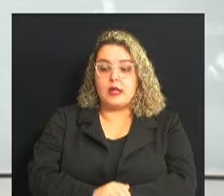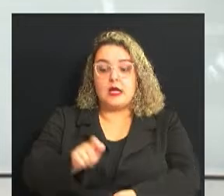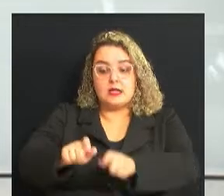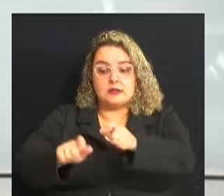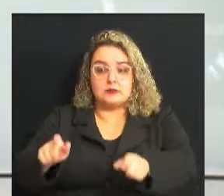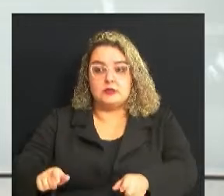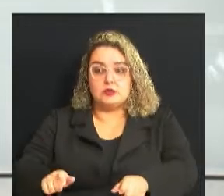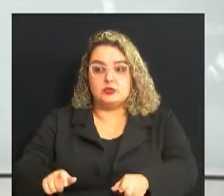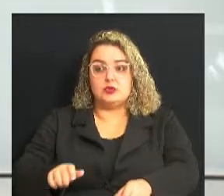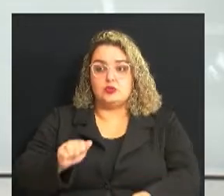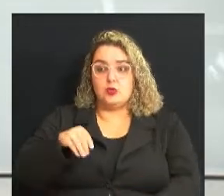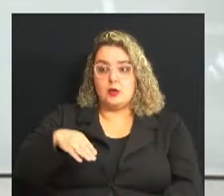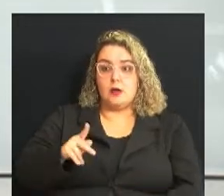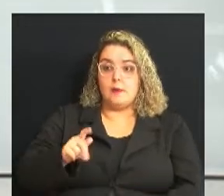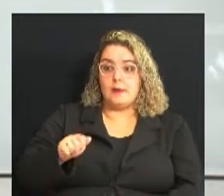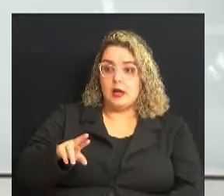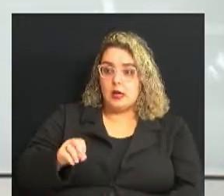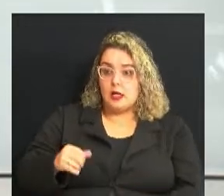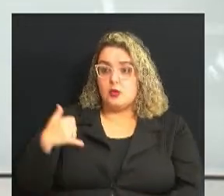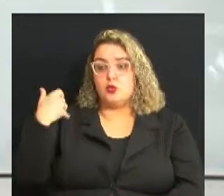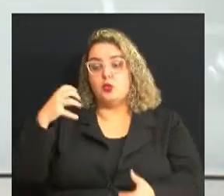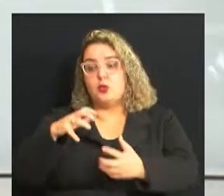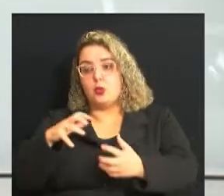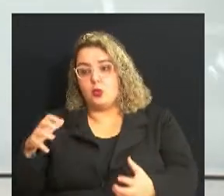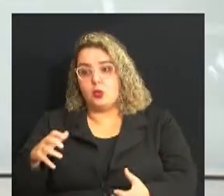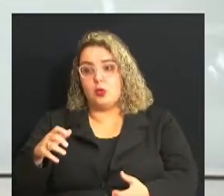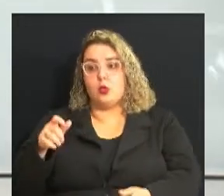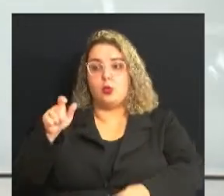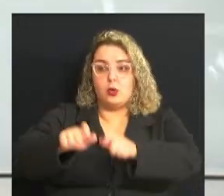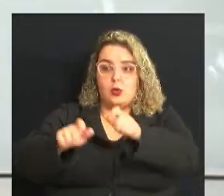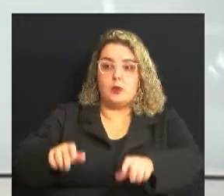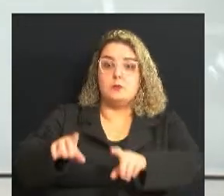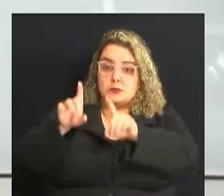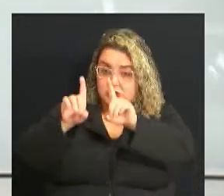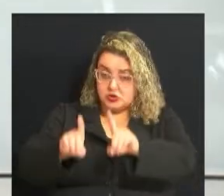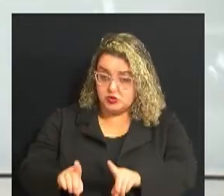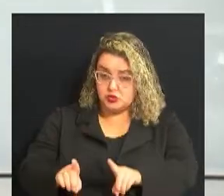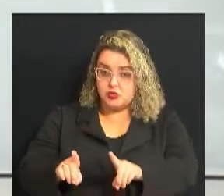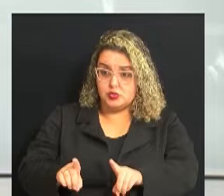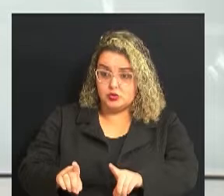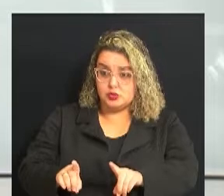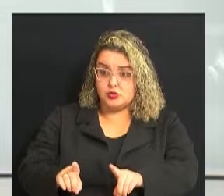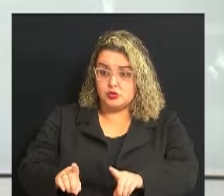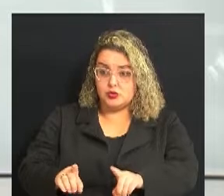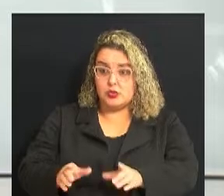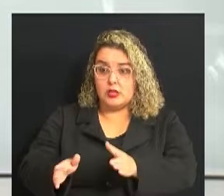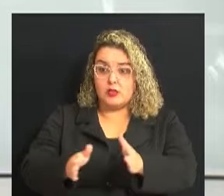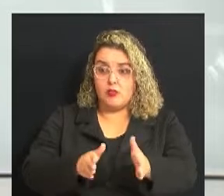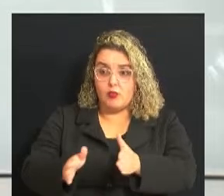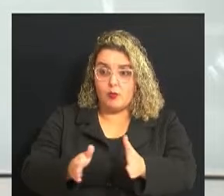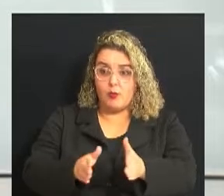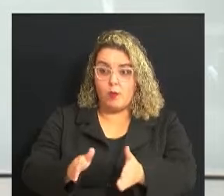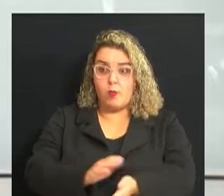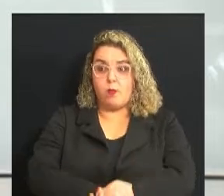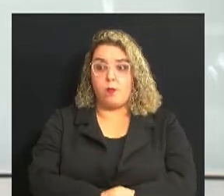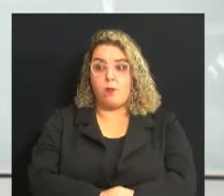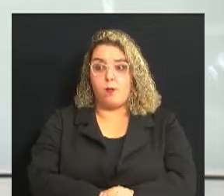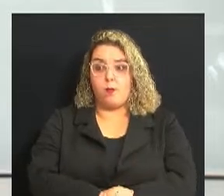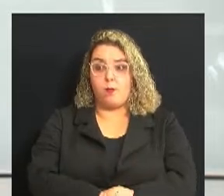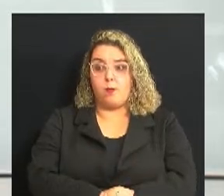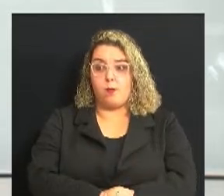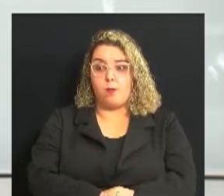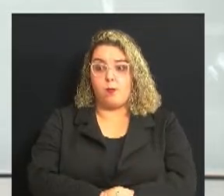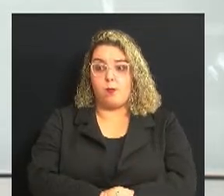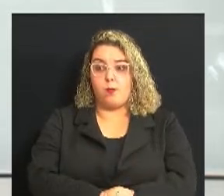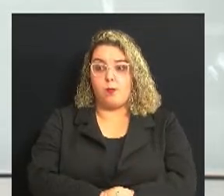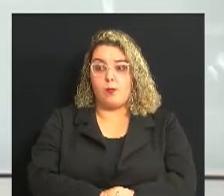amparo ao idoso e aos portadores de deficiência, que o prazo de validade da